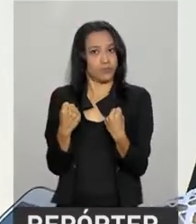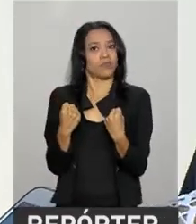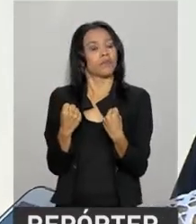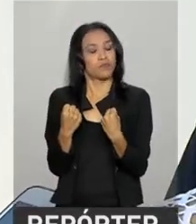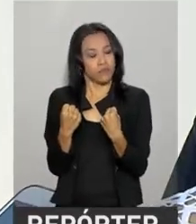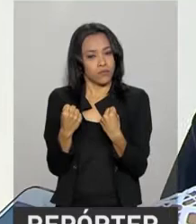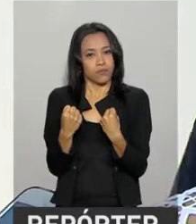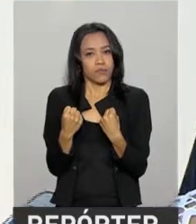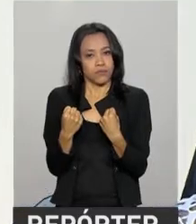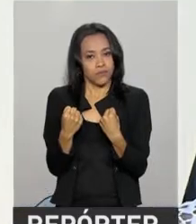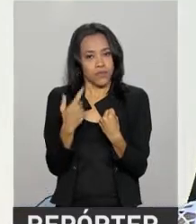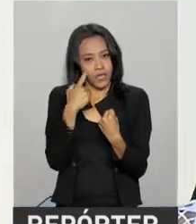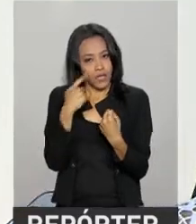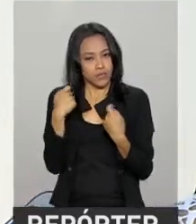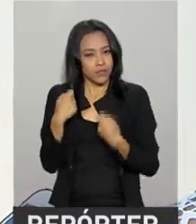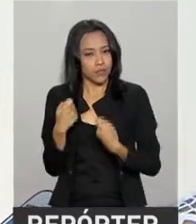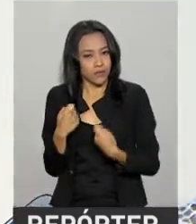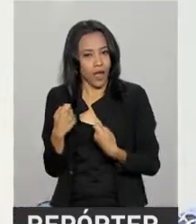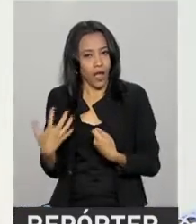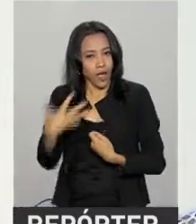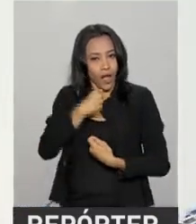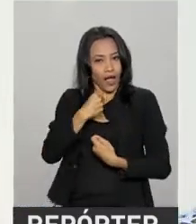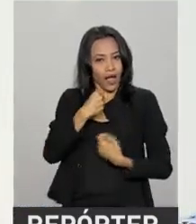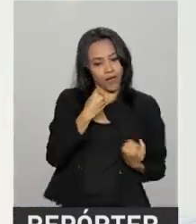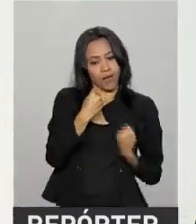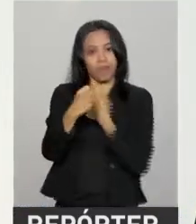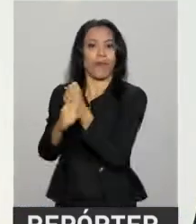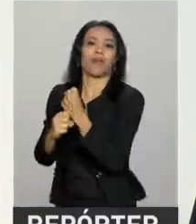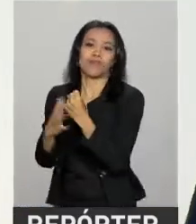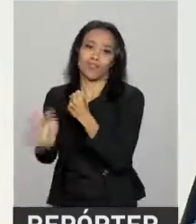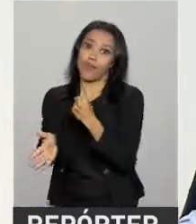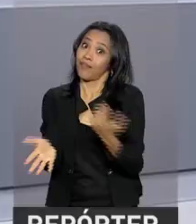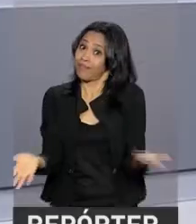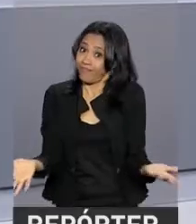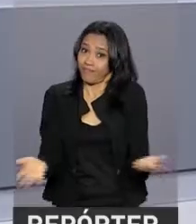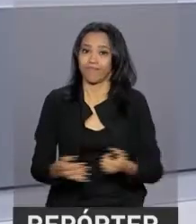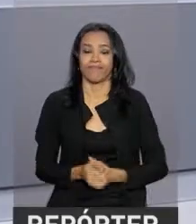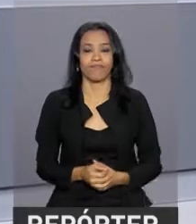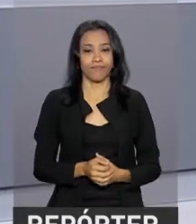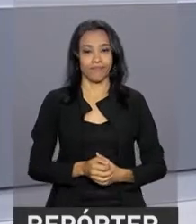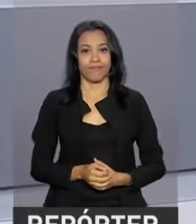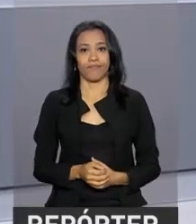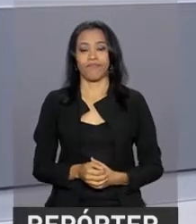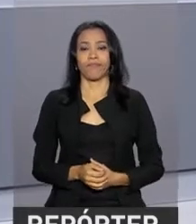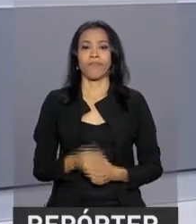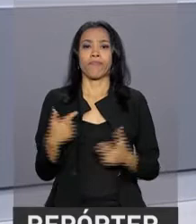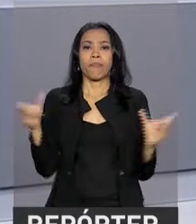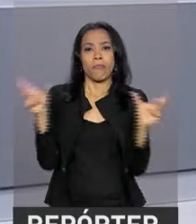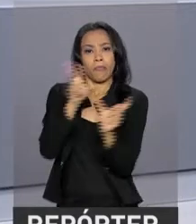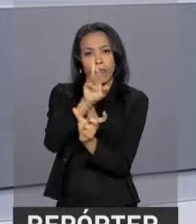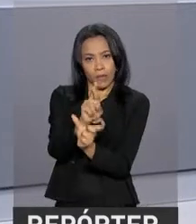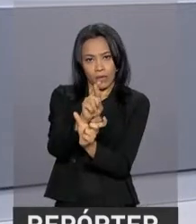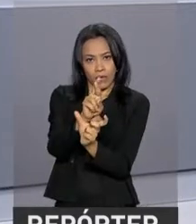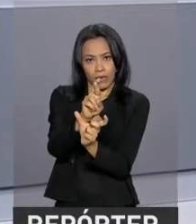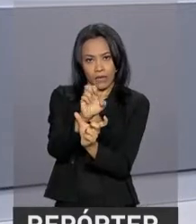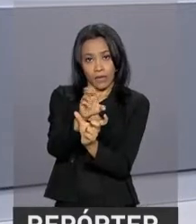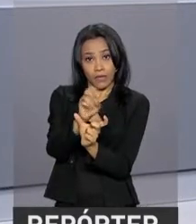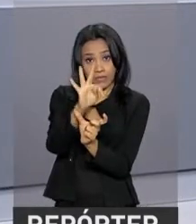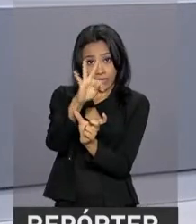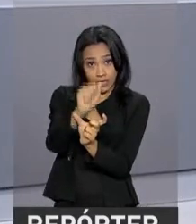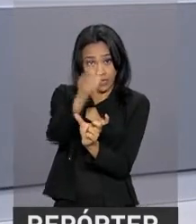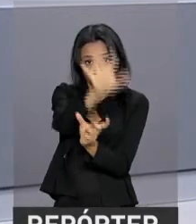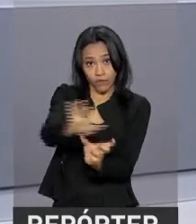ela tenta apagar a gente já tem defesa a receita federal libera hoje consulta